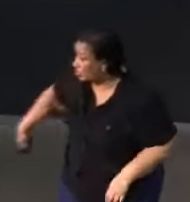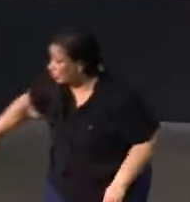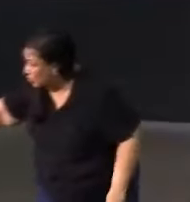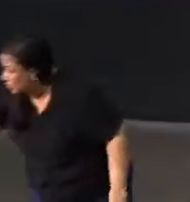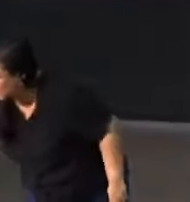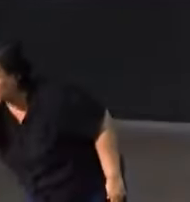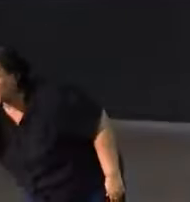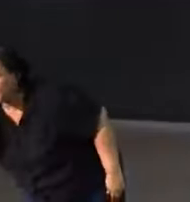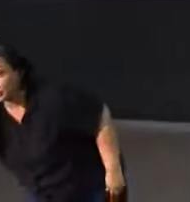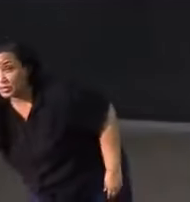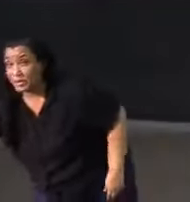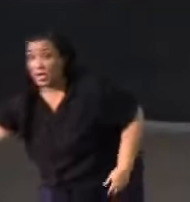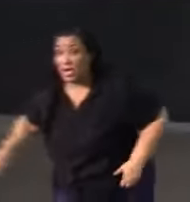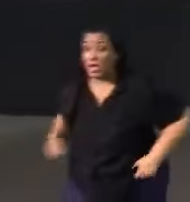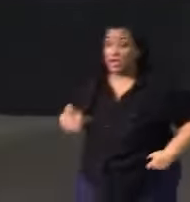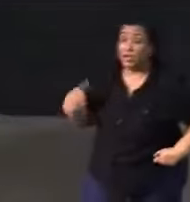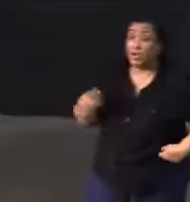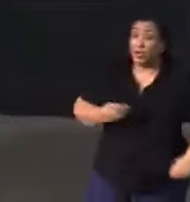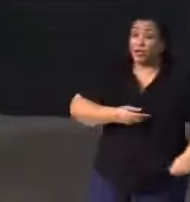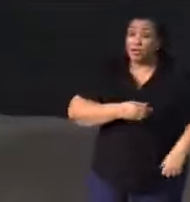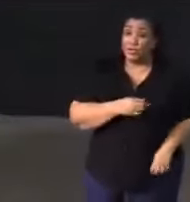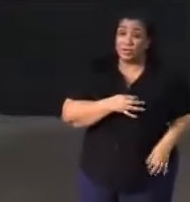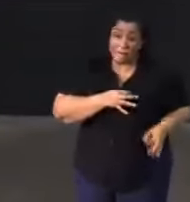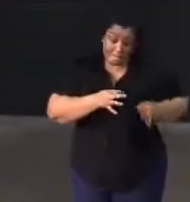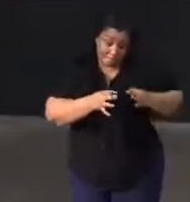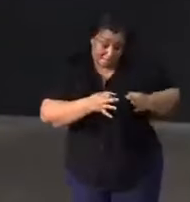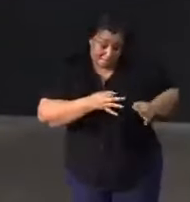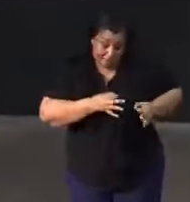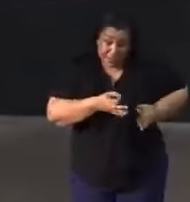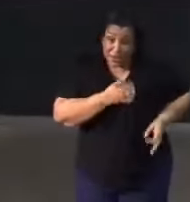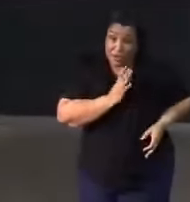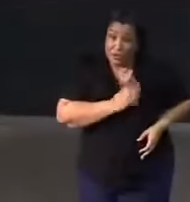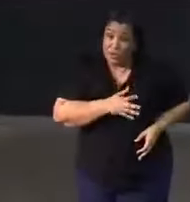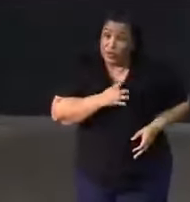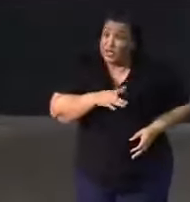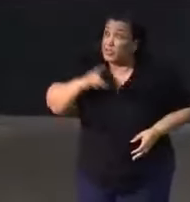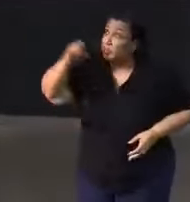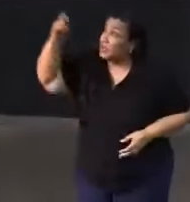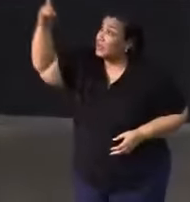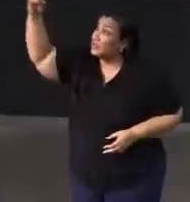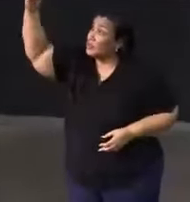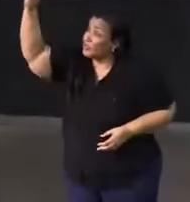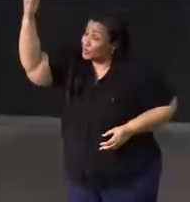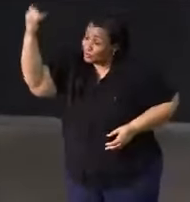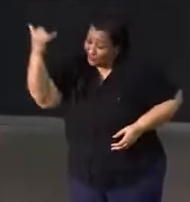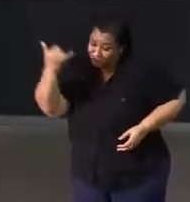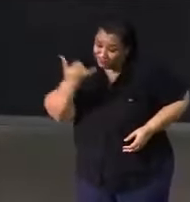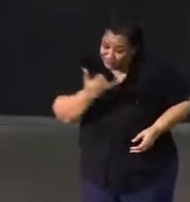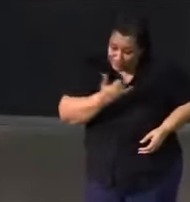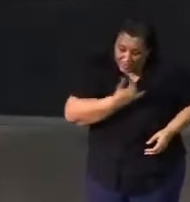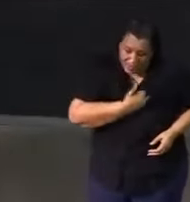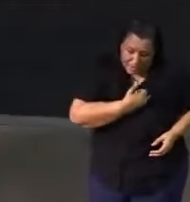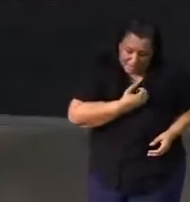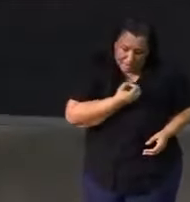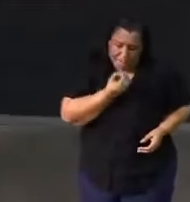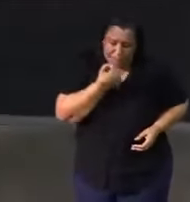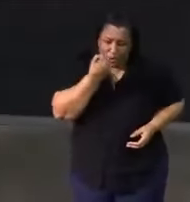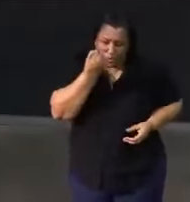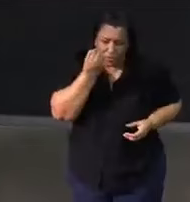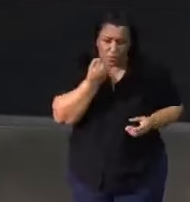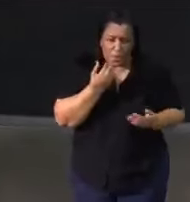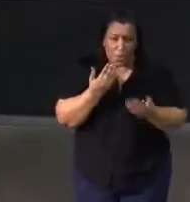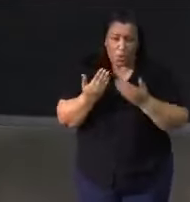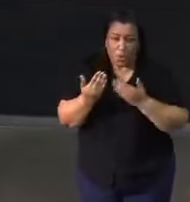receber a boa semente. Que o solo do teu coração esteja desejoso de